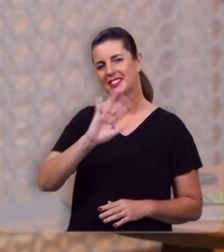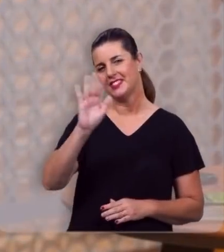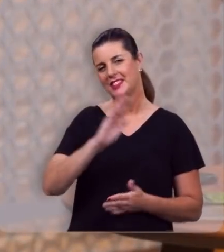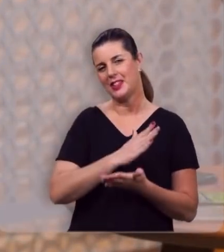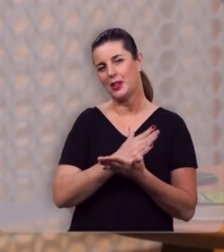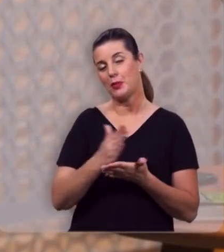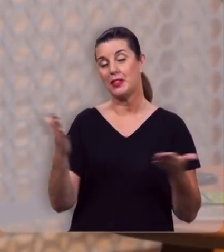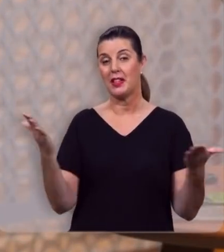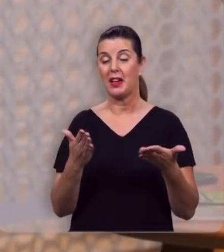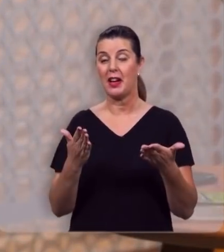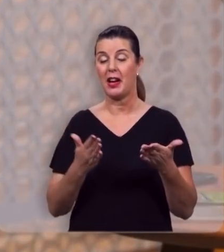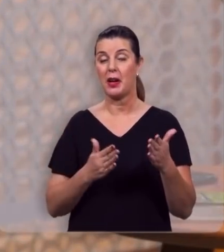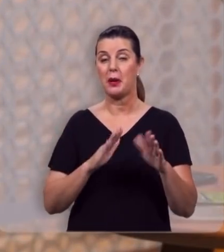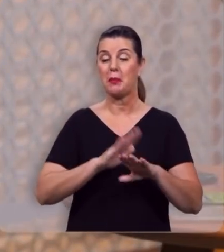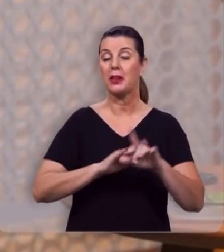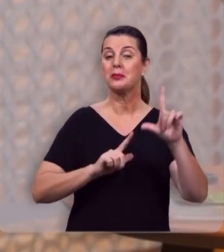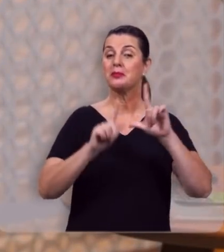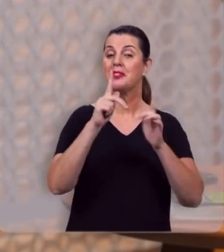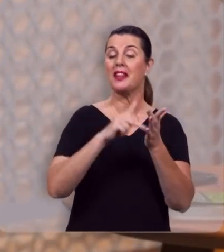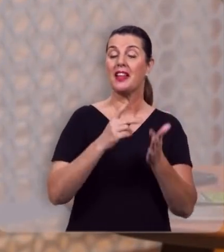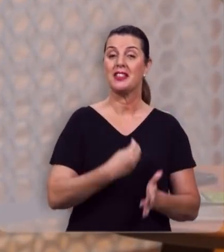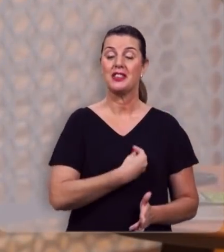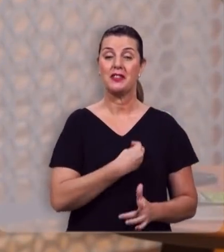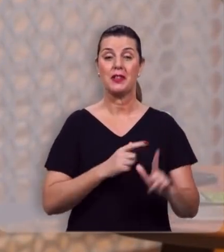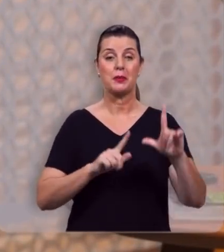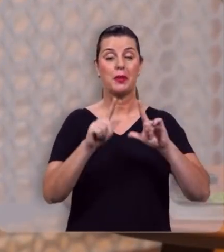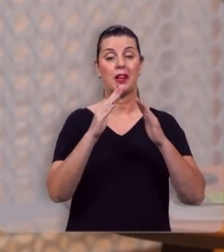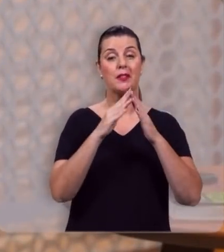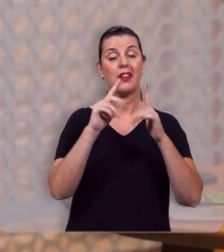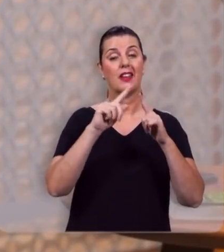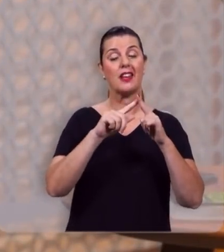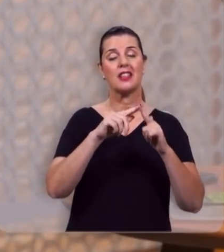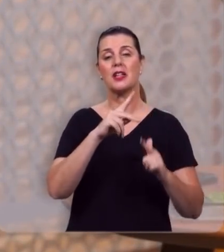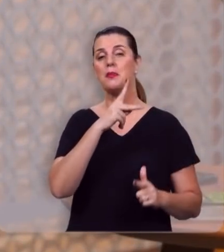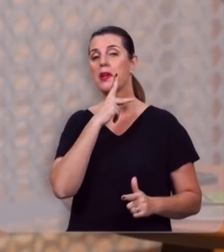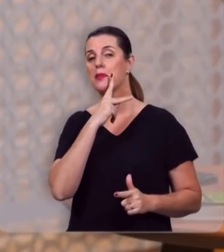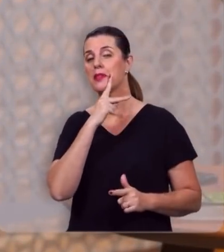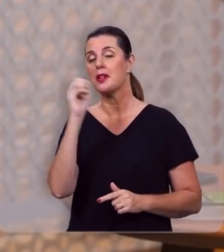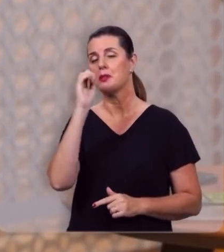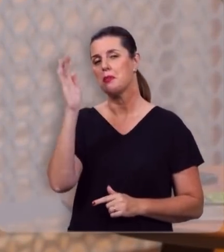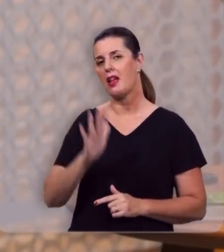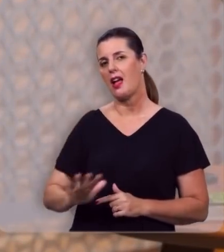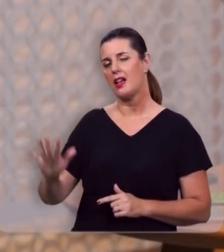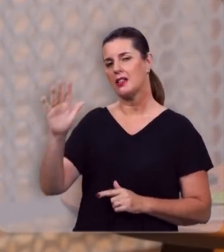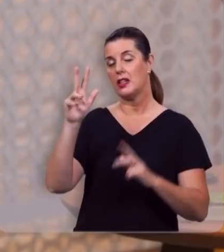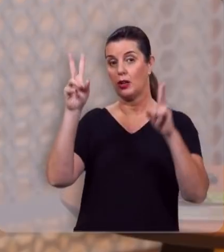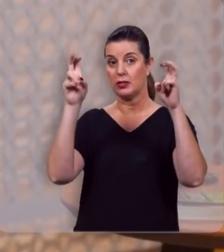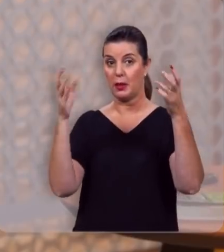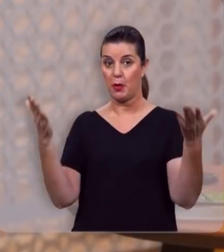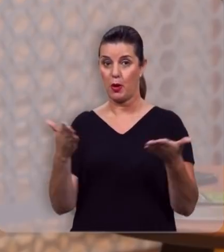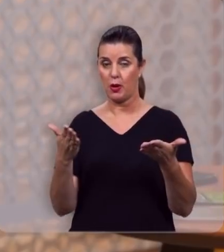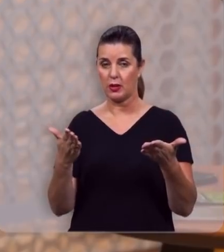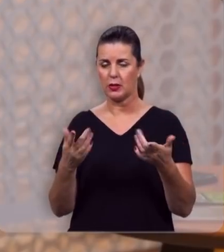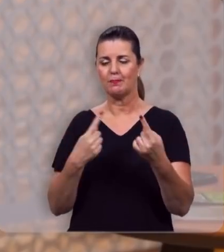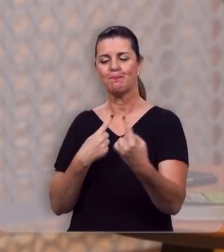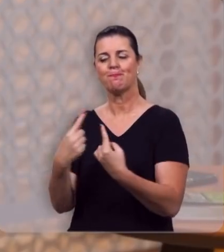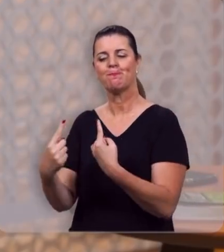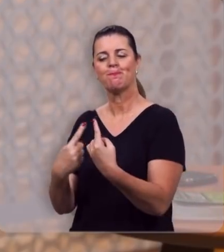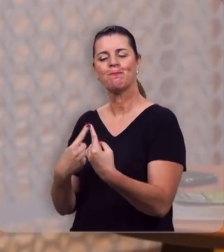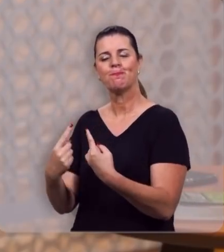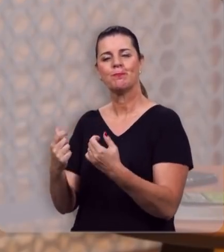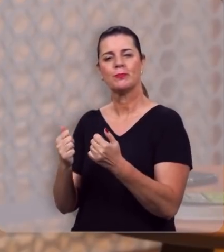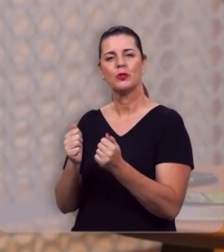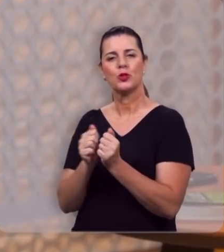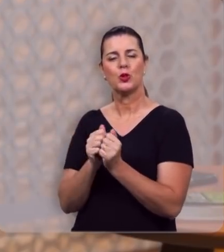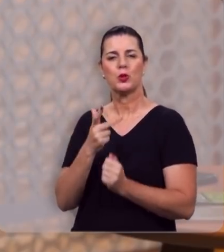Olá, começamos agora mais um Verdade e Vida, programa da Igreja Presbiteriana do Brasil. A temática de hoje,